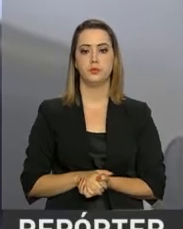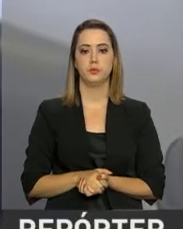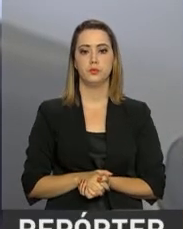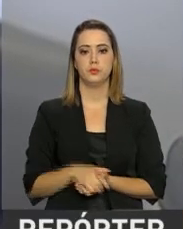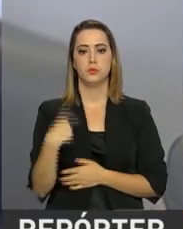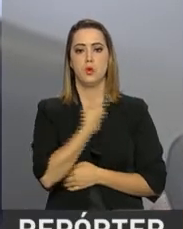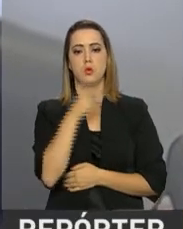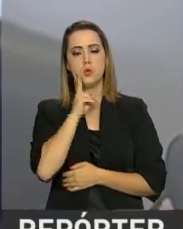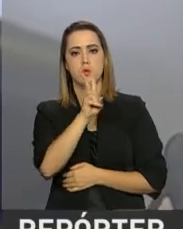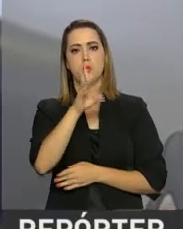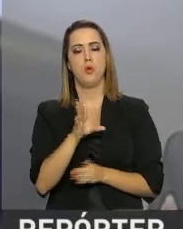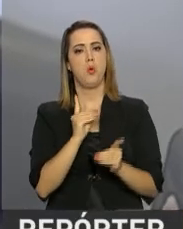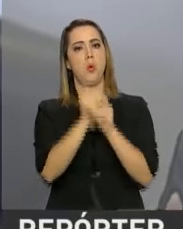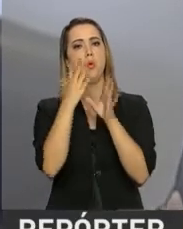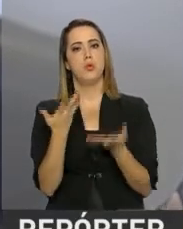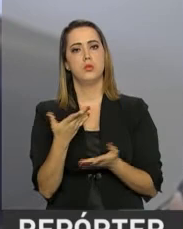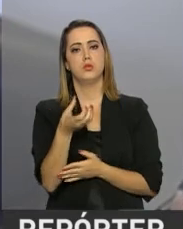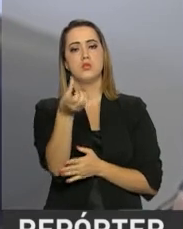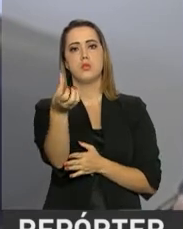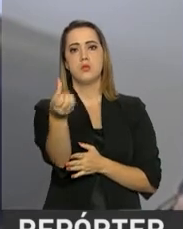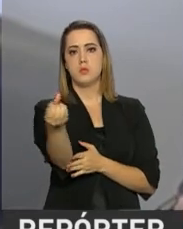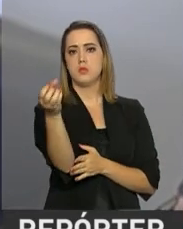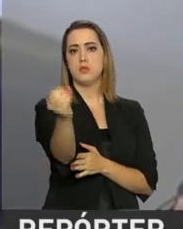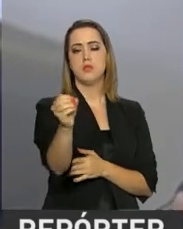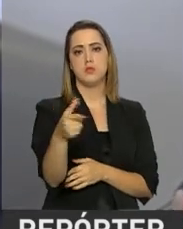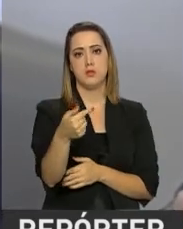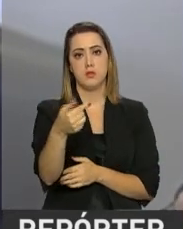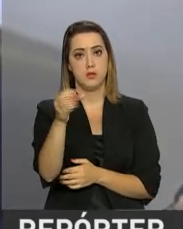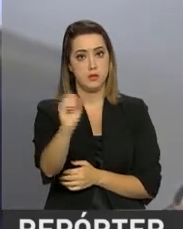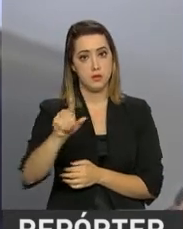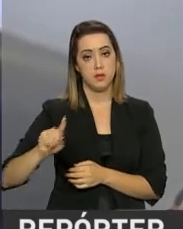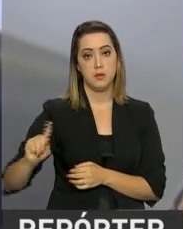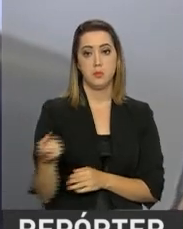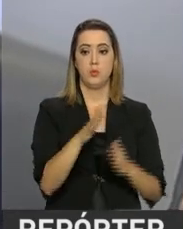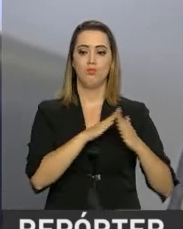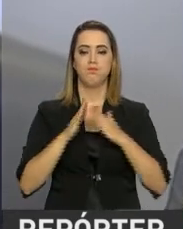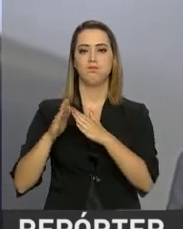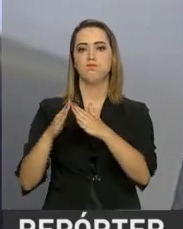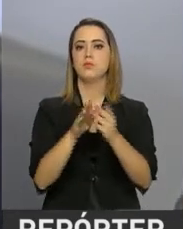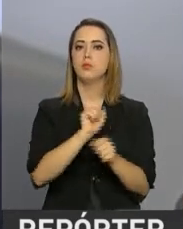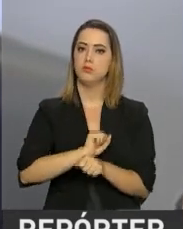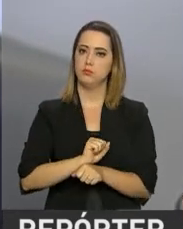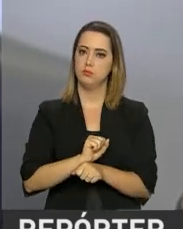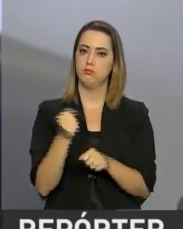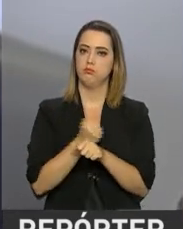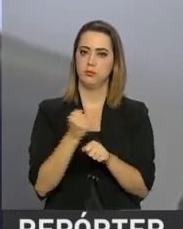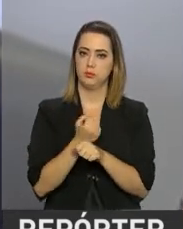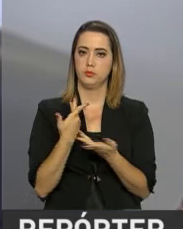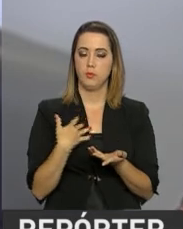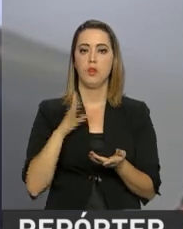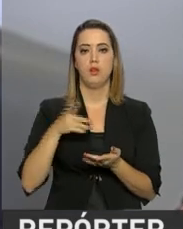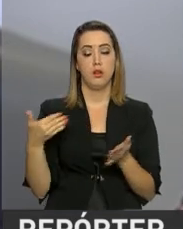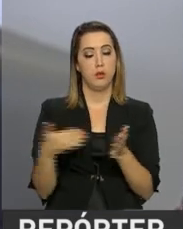60 de 55 a 60 mil unidades paralisadas que vem sendo retomada mesmo mês já temos uma próxima rodada anunciada por até